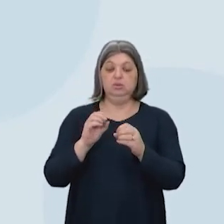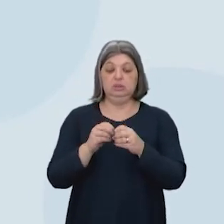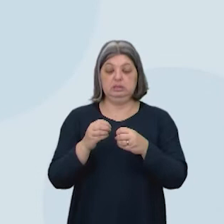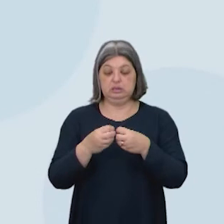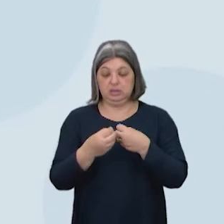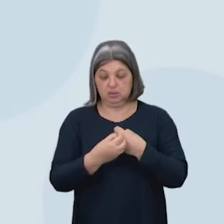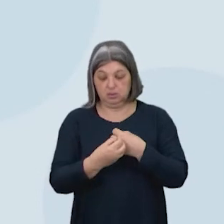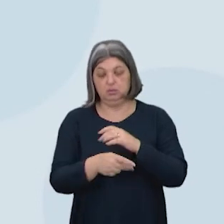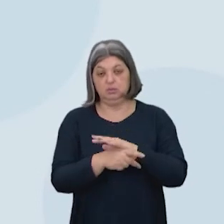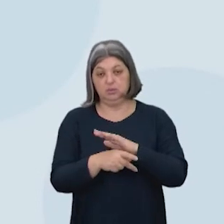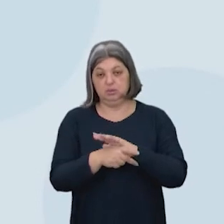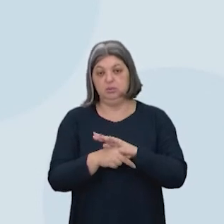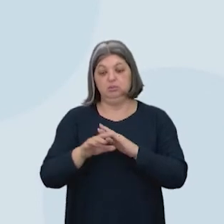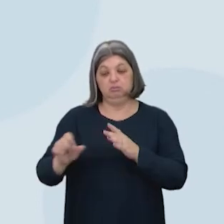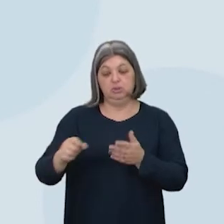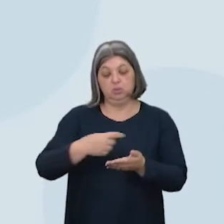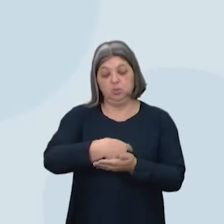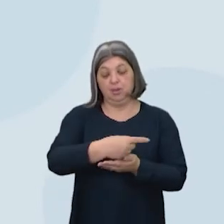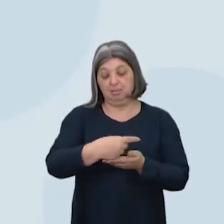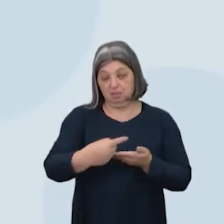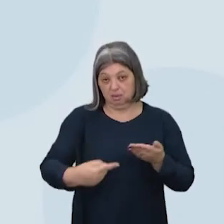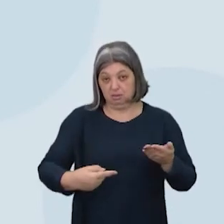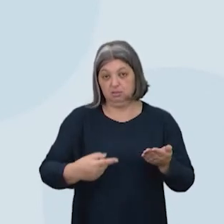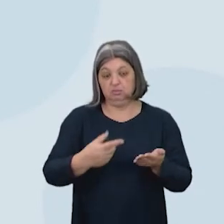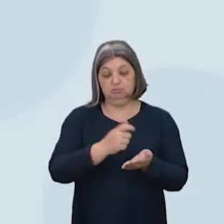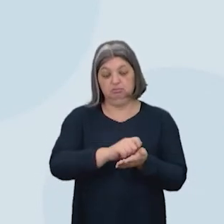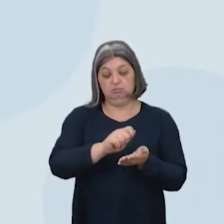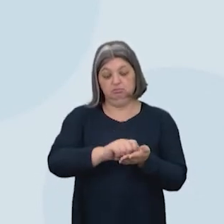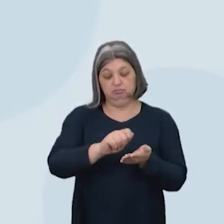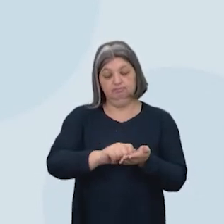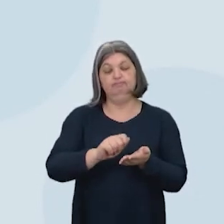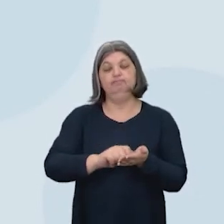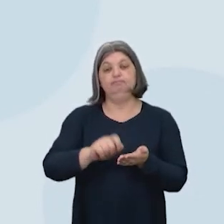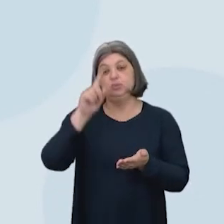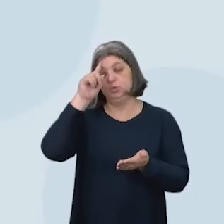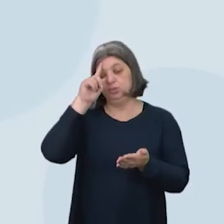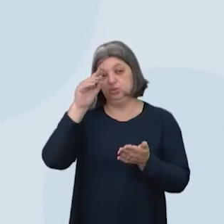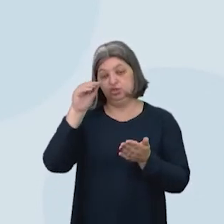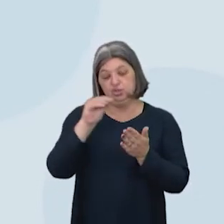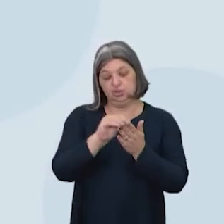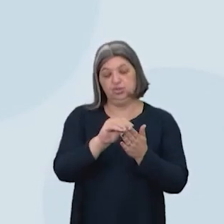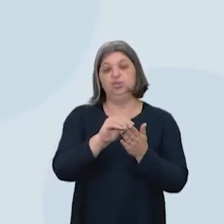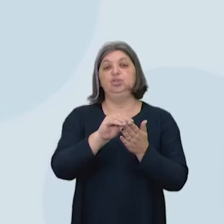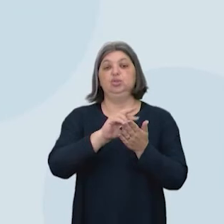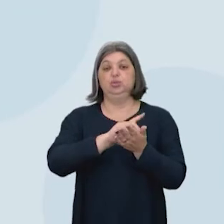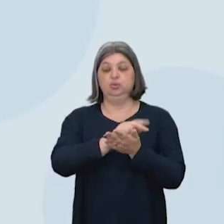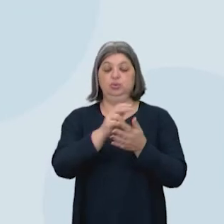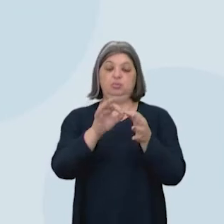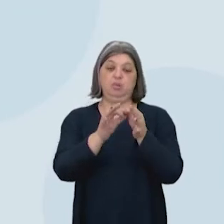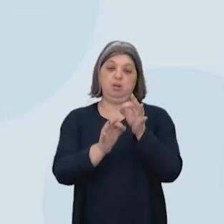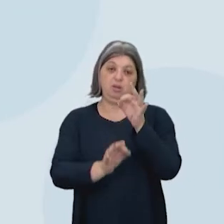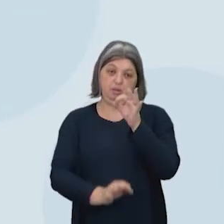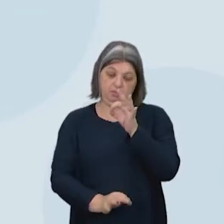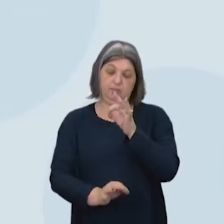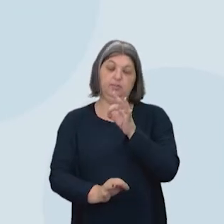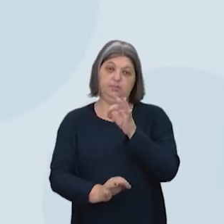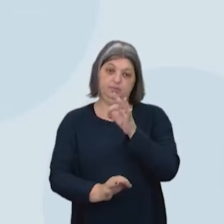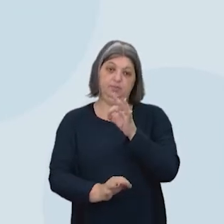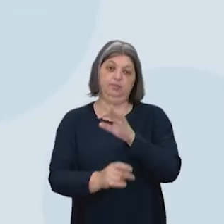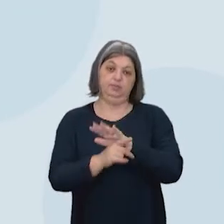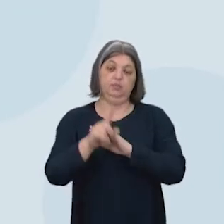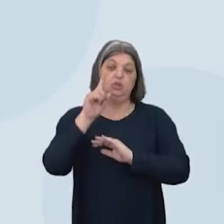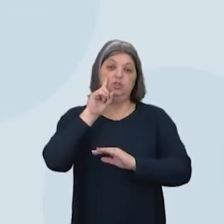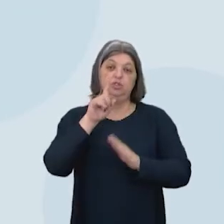meu diário de bordo, meu caderno, né? E vou anotar a data bonitinha daquele meu dia de